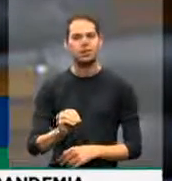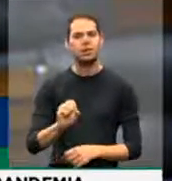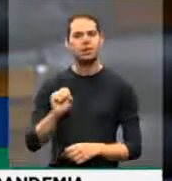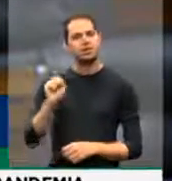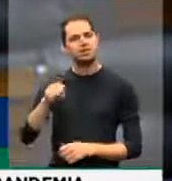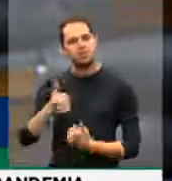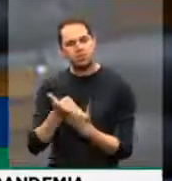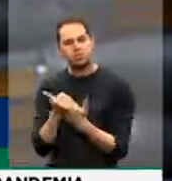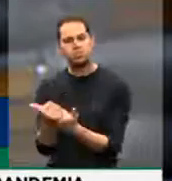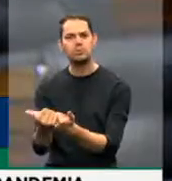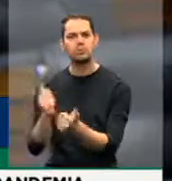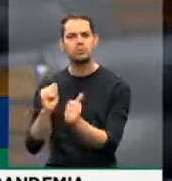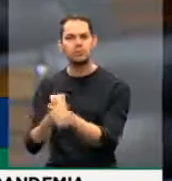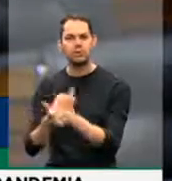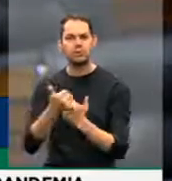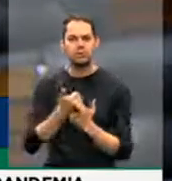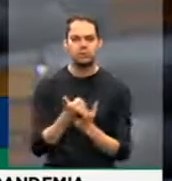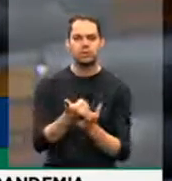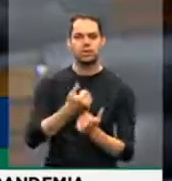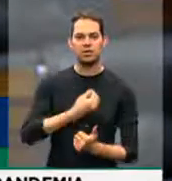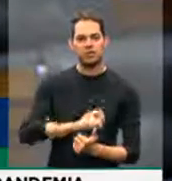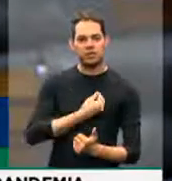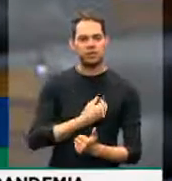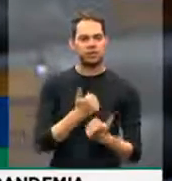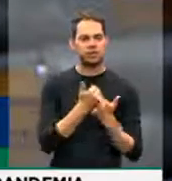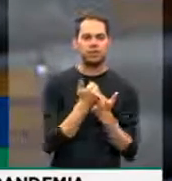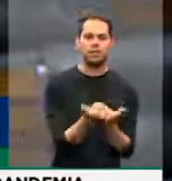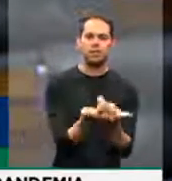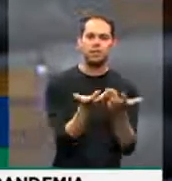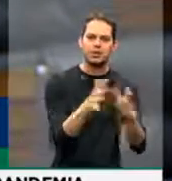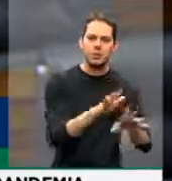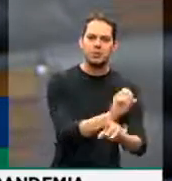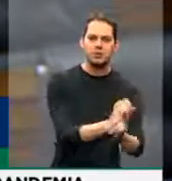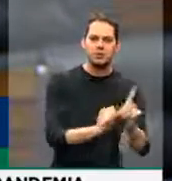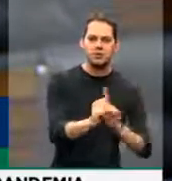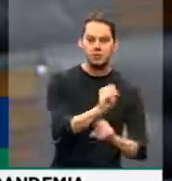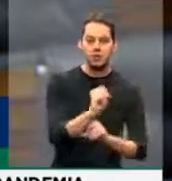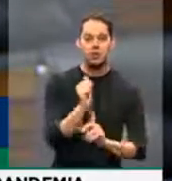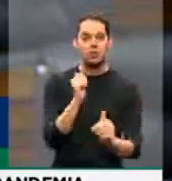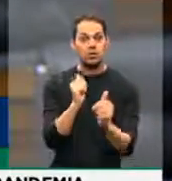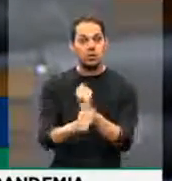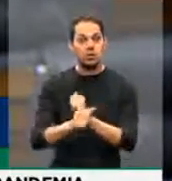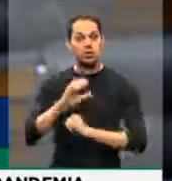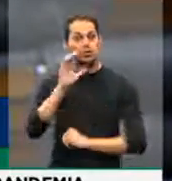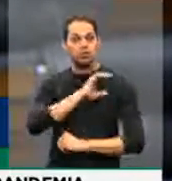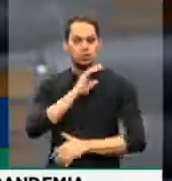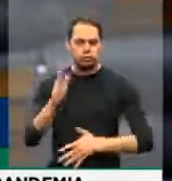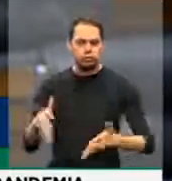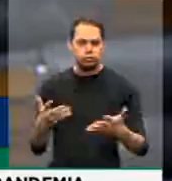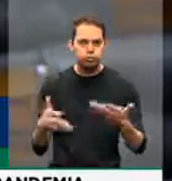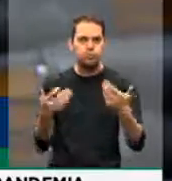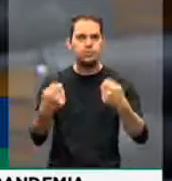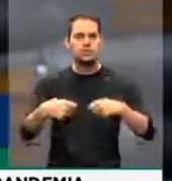vida, sim à inclusão social. O esporte tem pressa. Sim